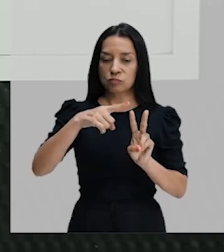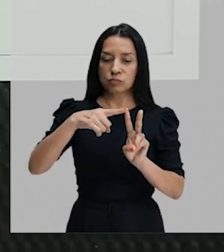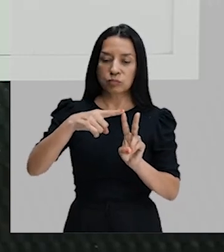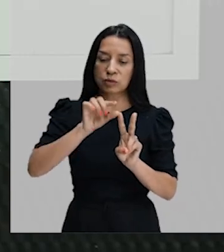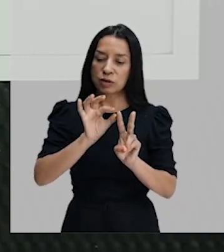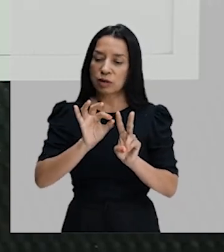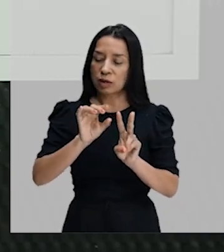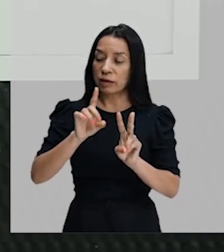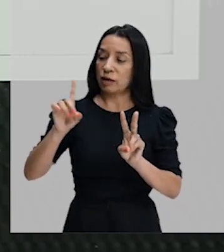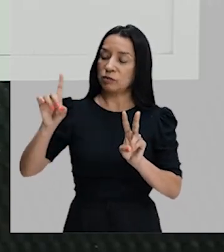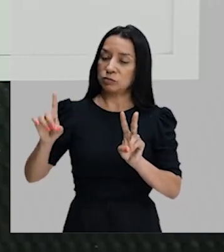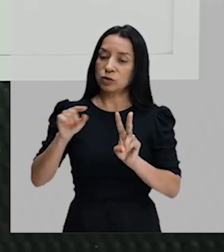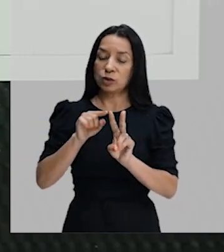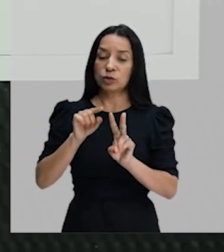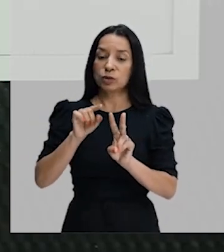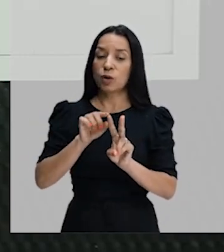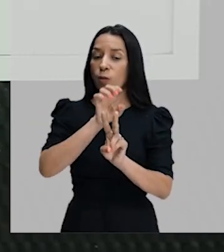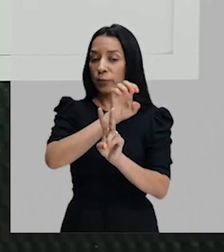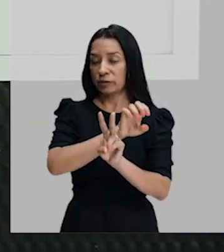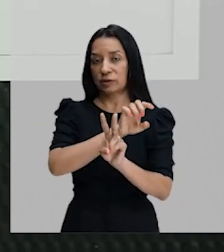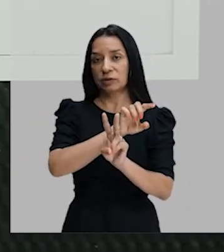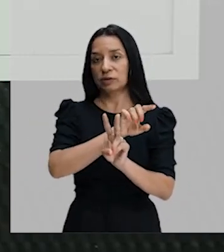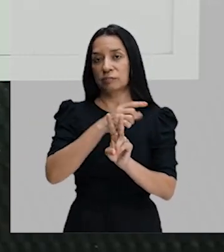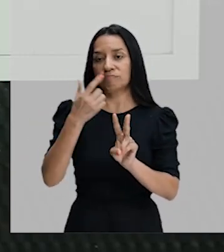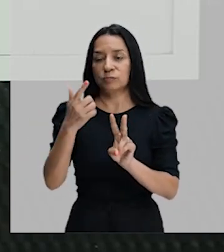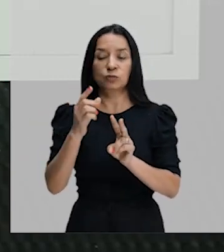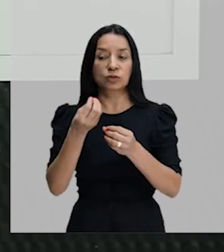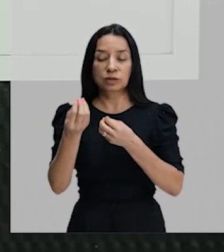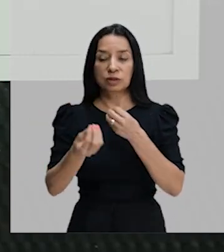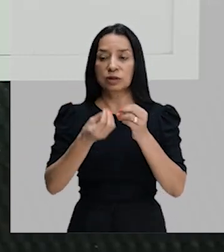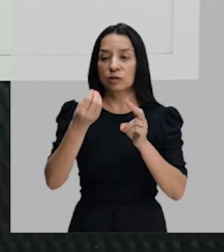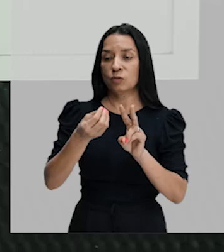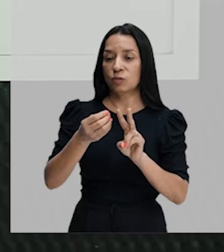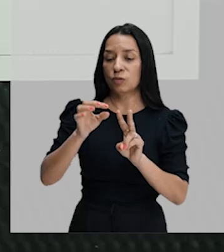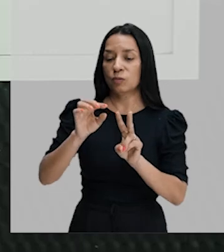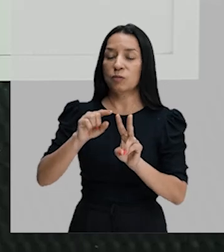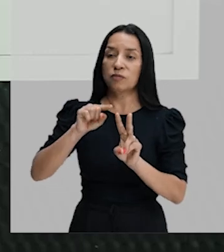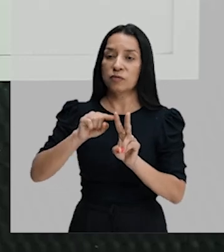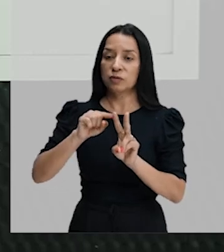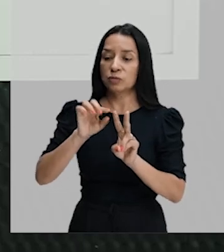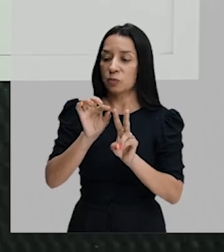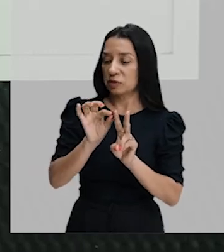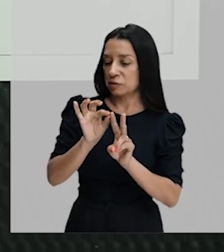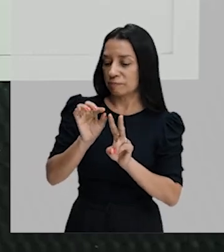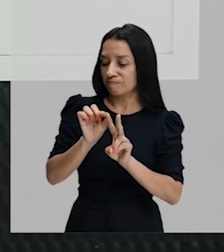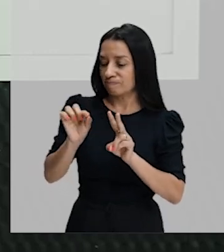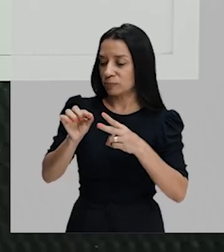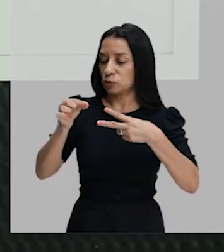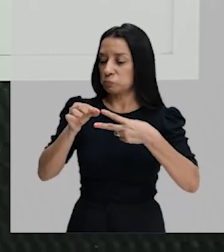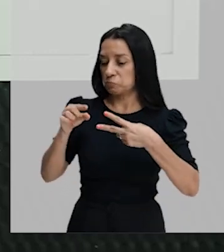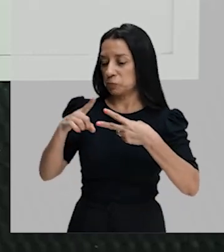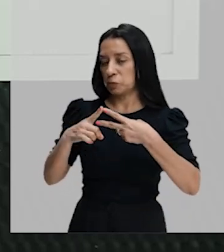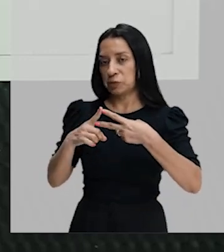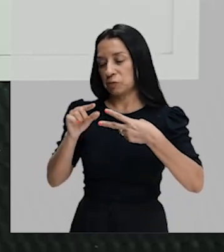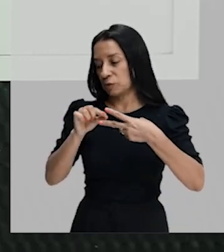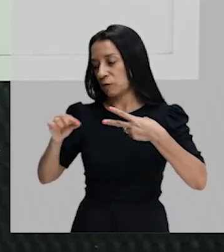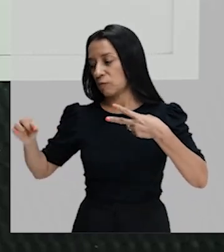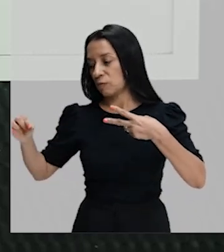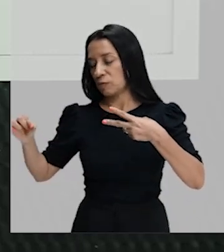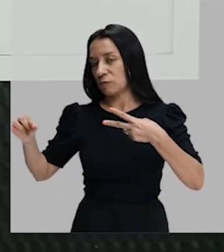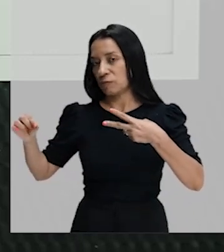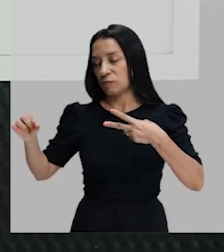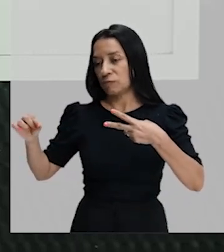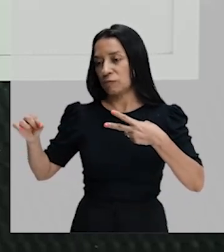esquerda. Não é isso? Não tem como um vetor que está na horizontal apontar para cima. Certinho? Então, se ele está na